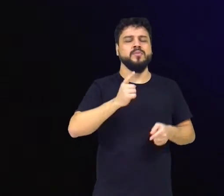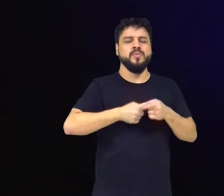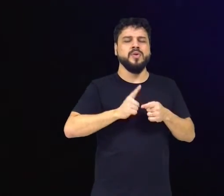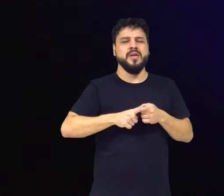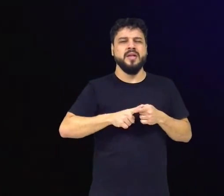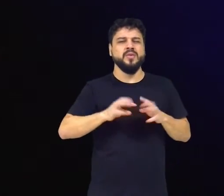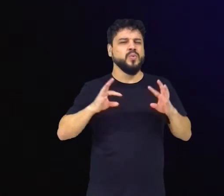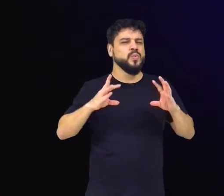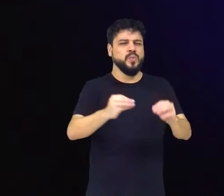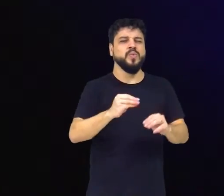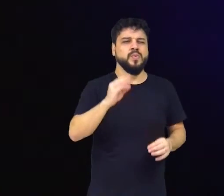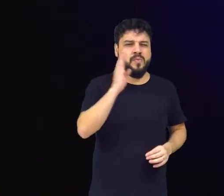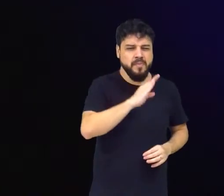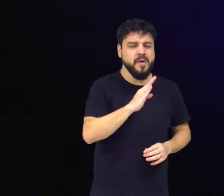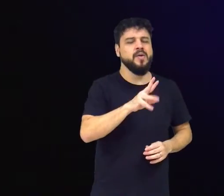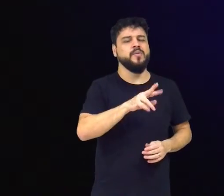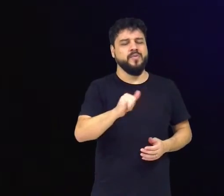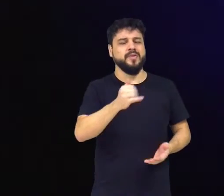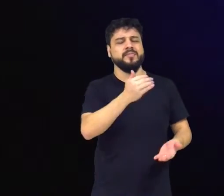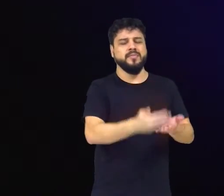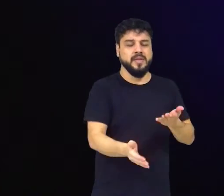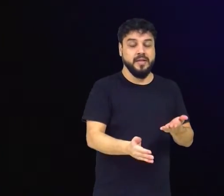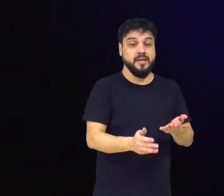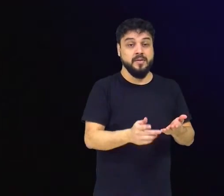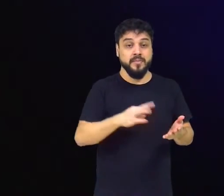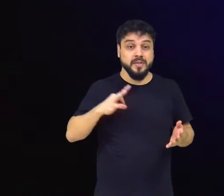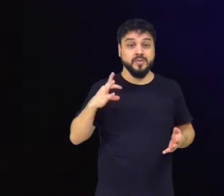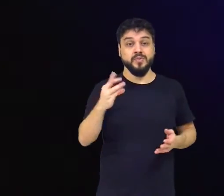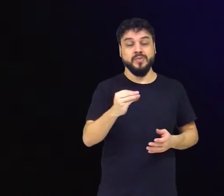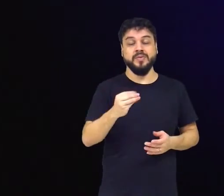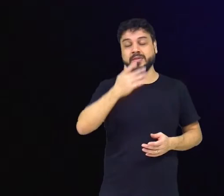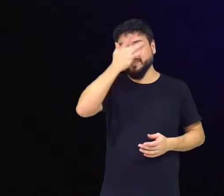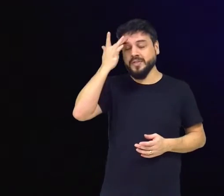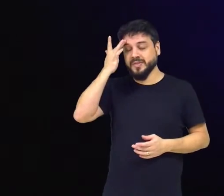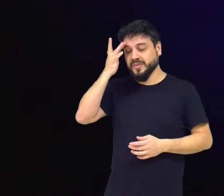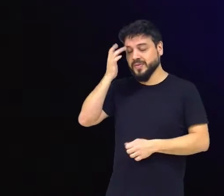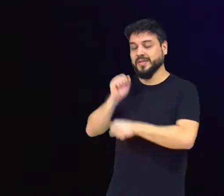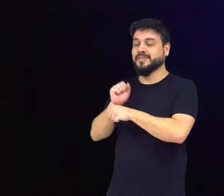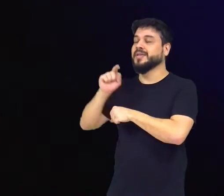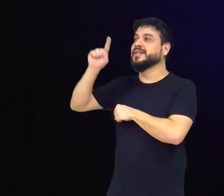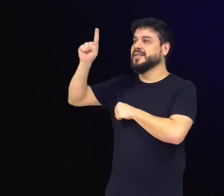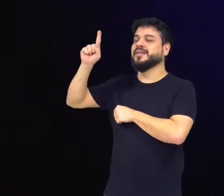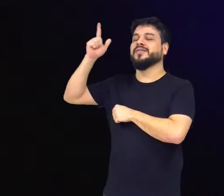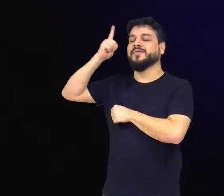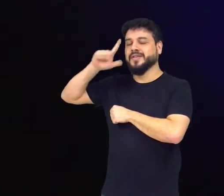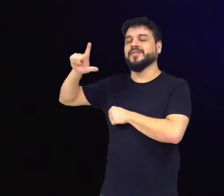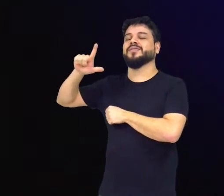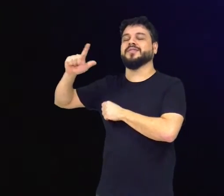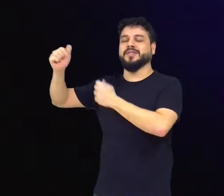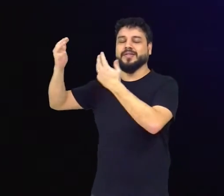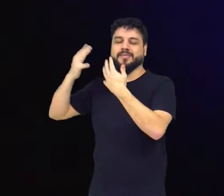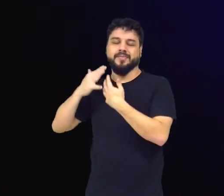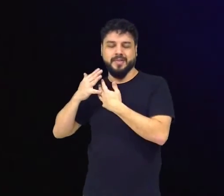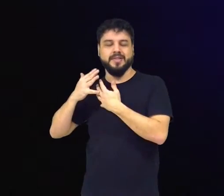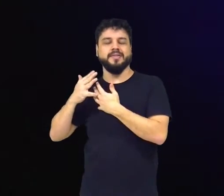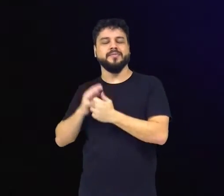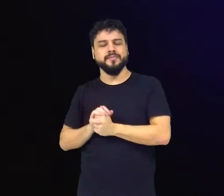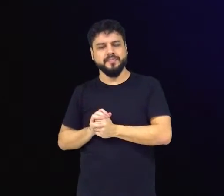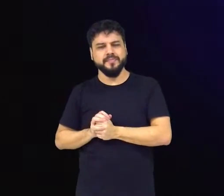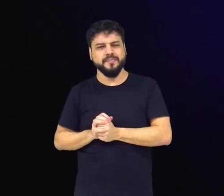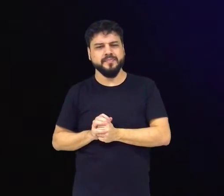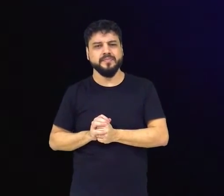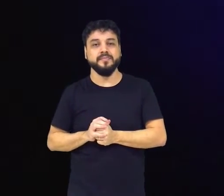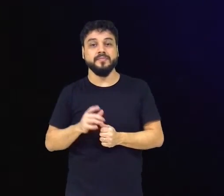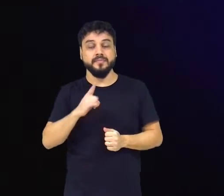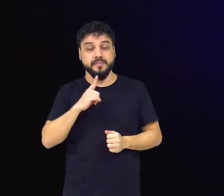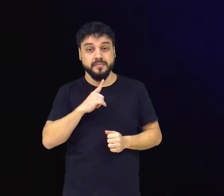serão desarraigados, mas aqueles que esperam no Senhor herdarão a terra. Amém, querido? Louvado seja Deus por essa palavra. Meus